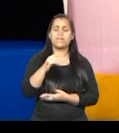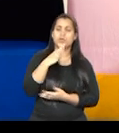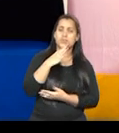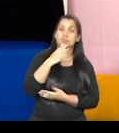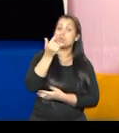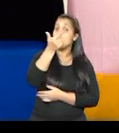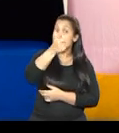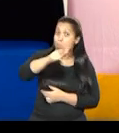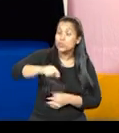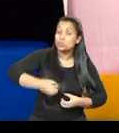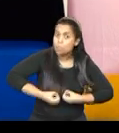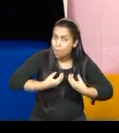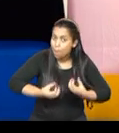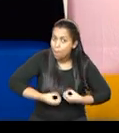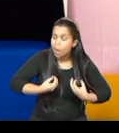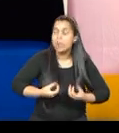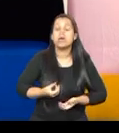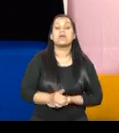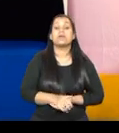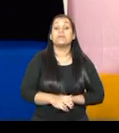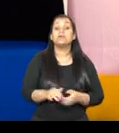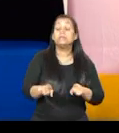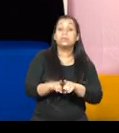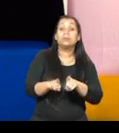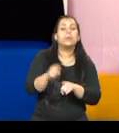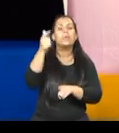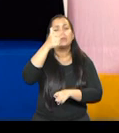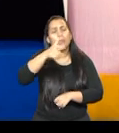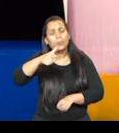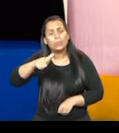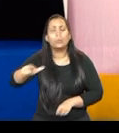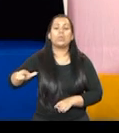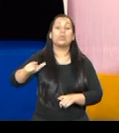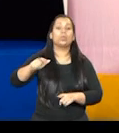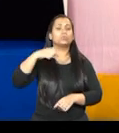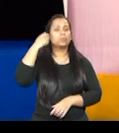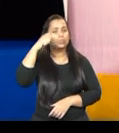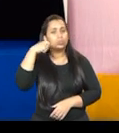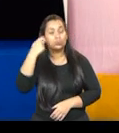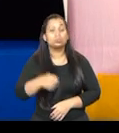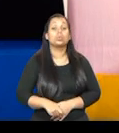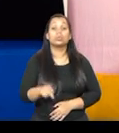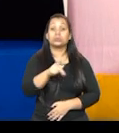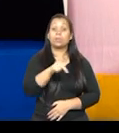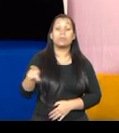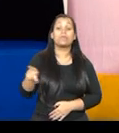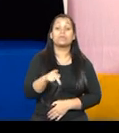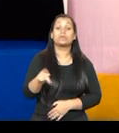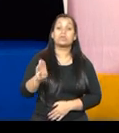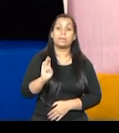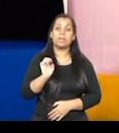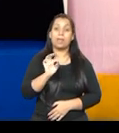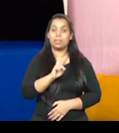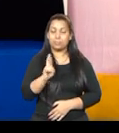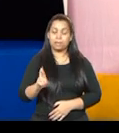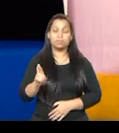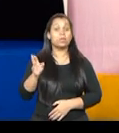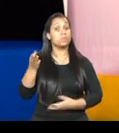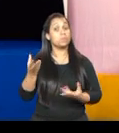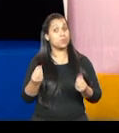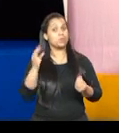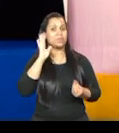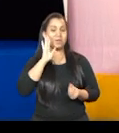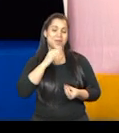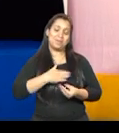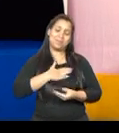conhecer outros poemas concretos e outros autores do gênero com a professora Beatriz. Foi muito legal estar